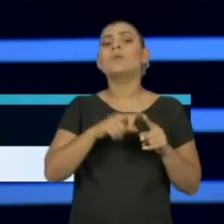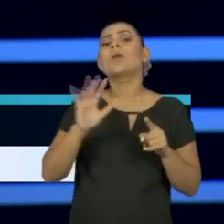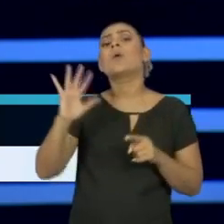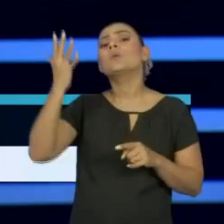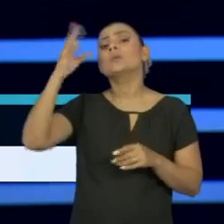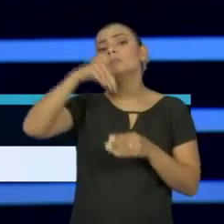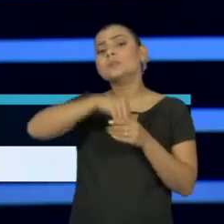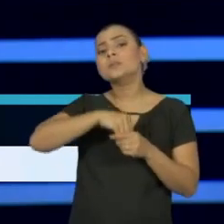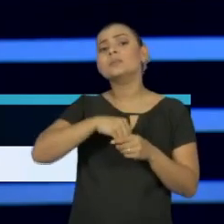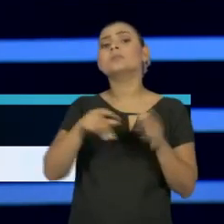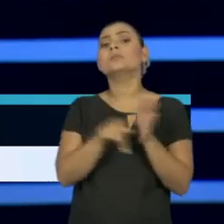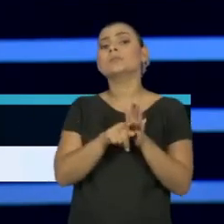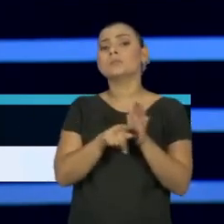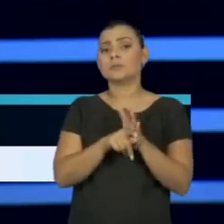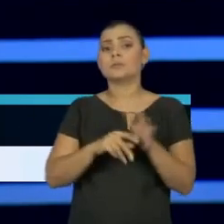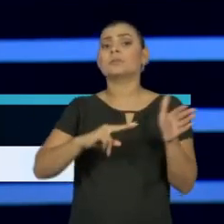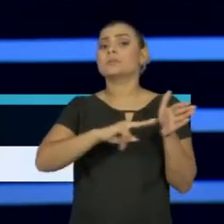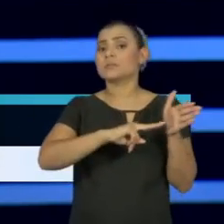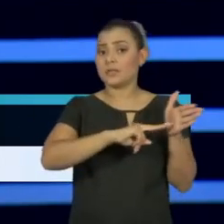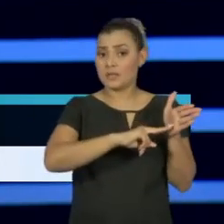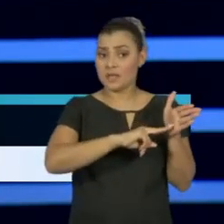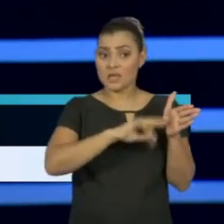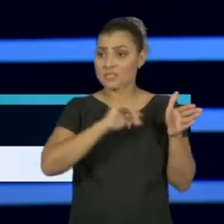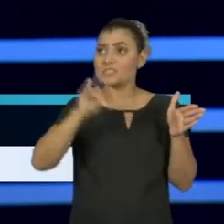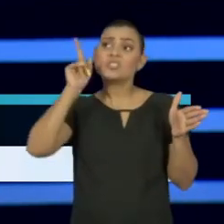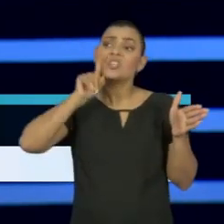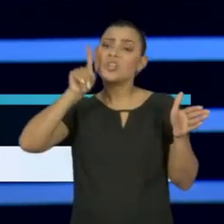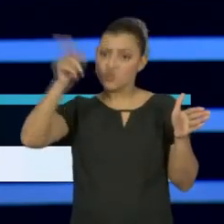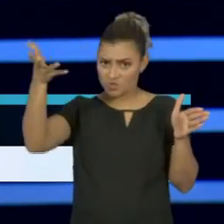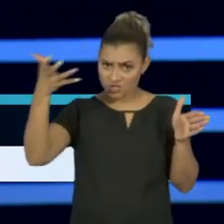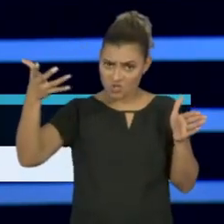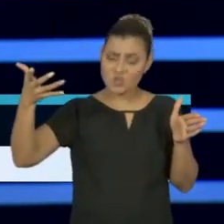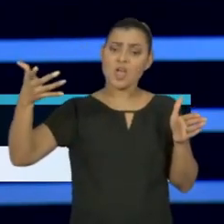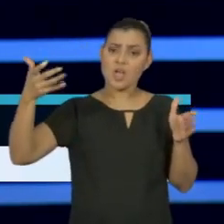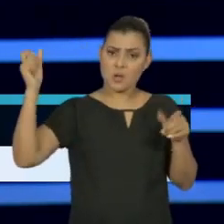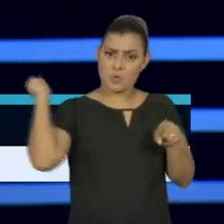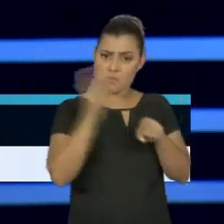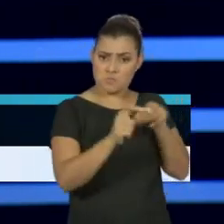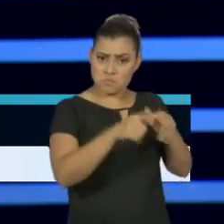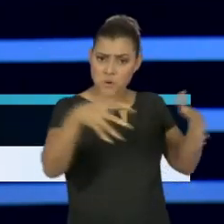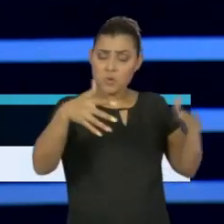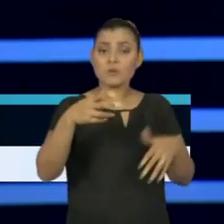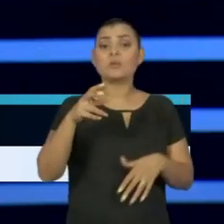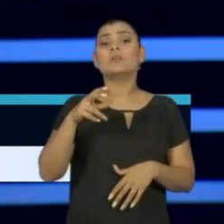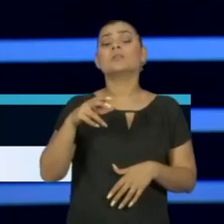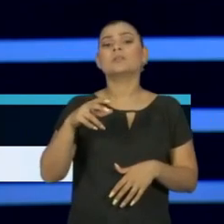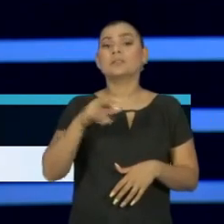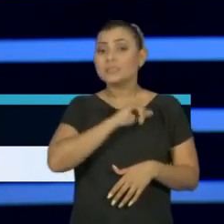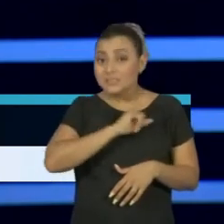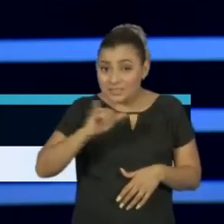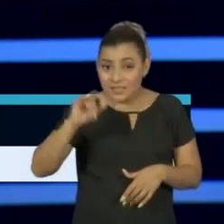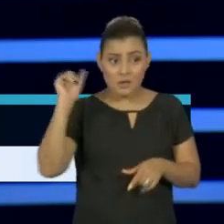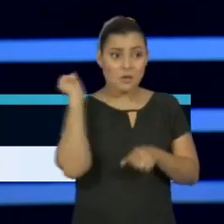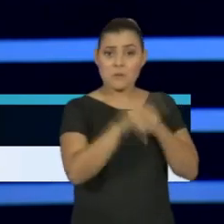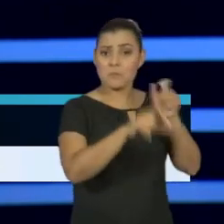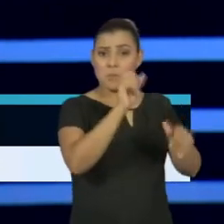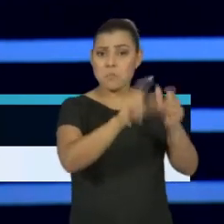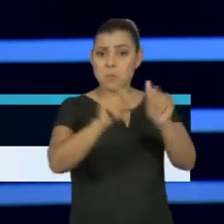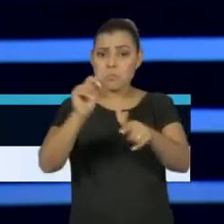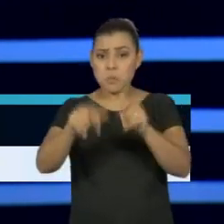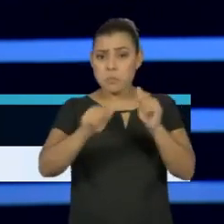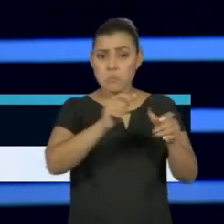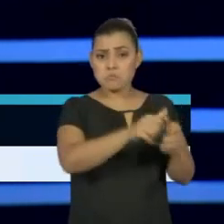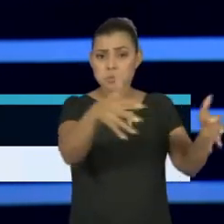vai ser brincadeira comparado com o que vai acontecer com o Irã se os Estados Unidos resolver fazer um ataque direto a 52, se ele fizer um ataque direto a 52 pontos no